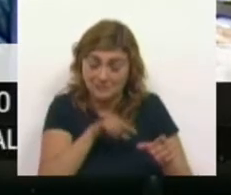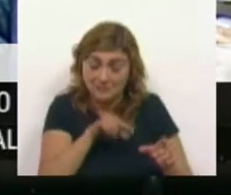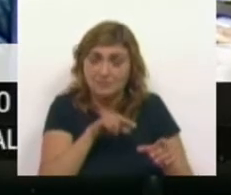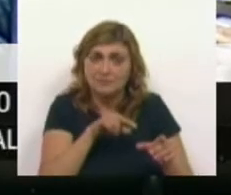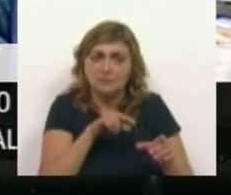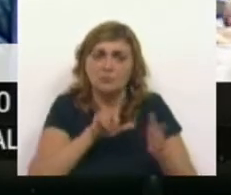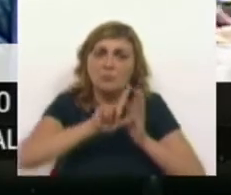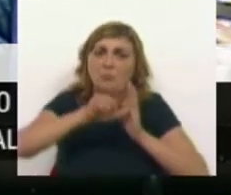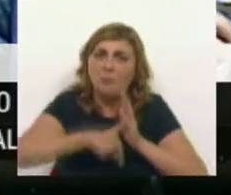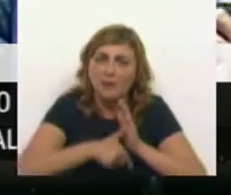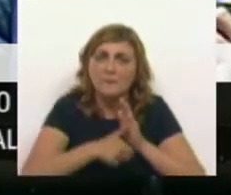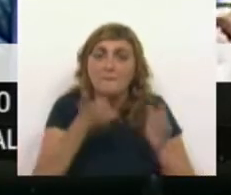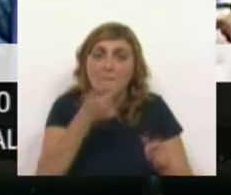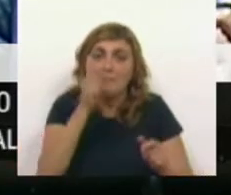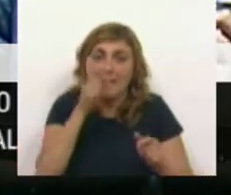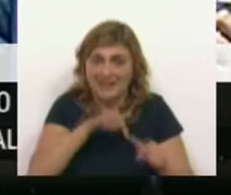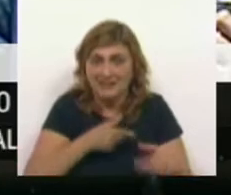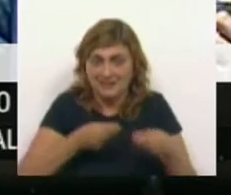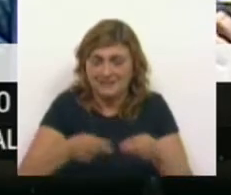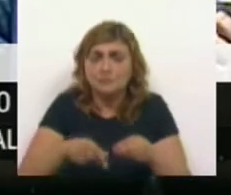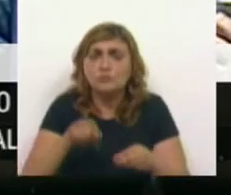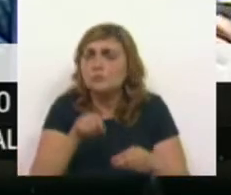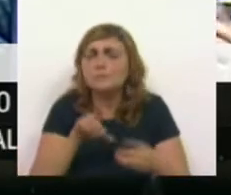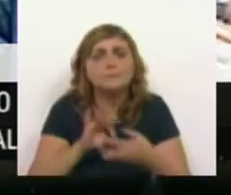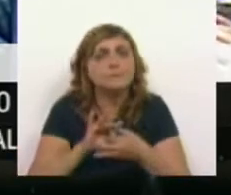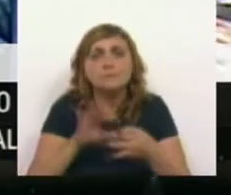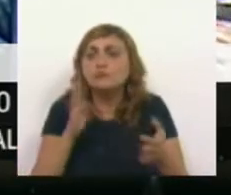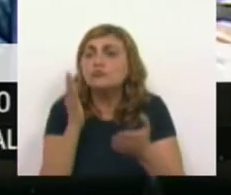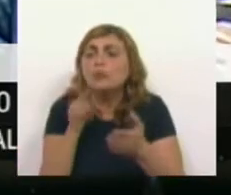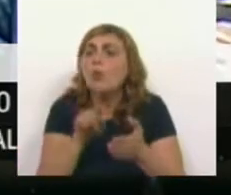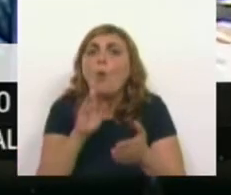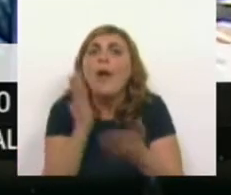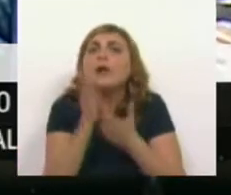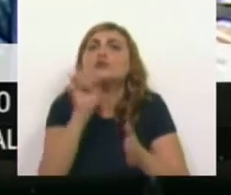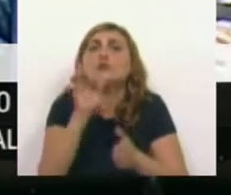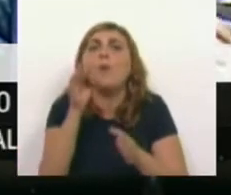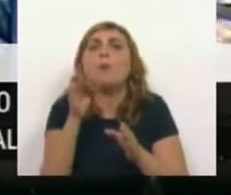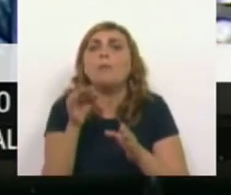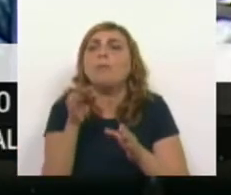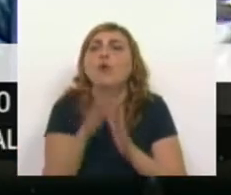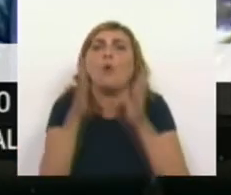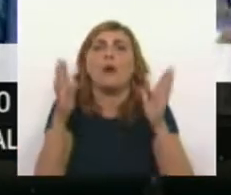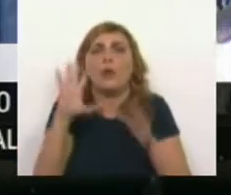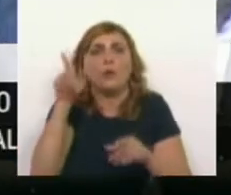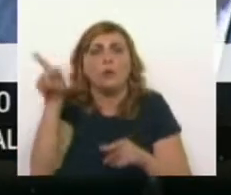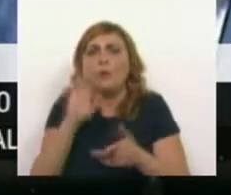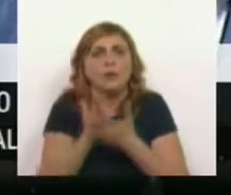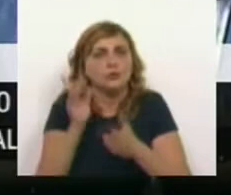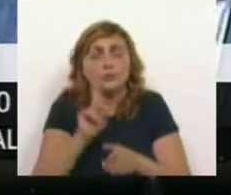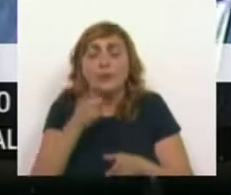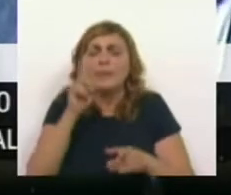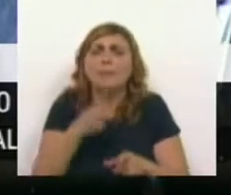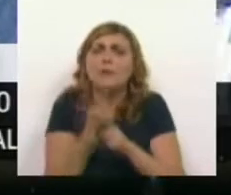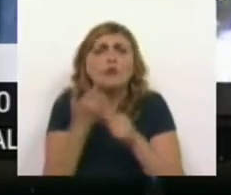este projeto que o Bloco de Esquerda aqui traz não tem a ver só com a tragédia de Pedrógão Grande, tem a ver